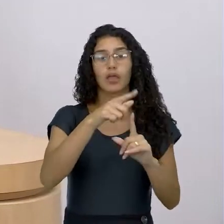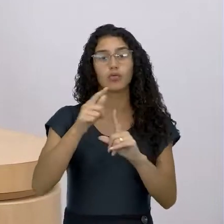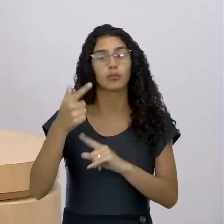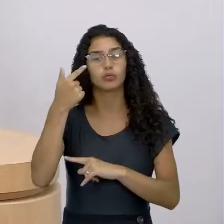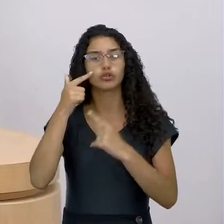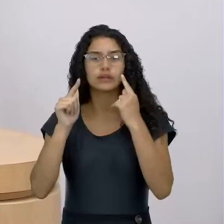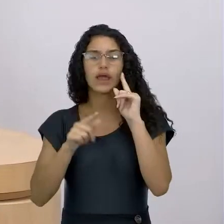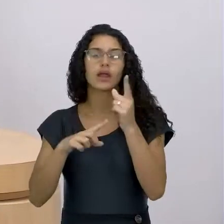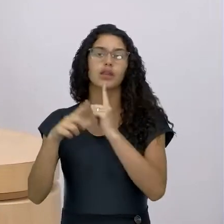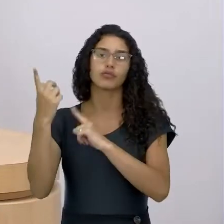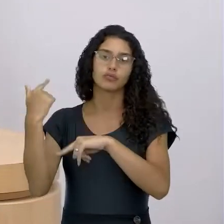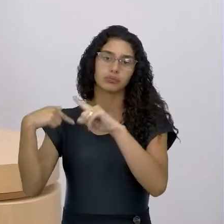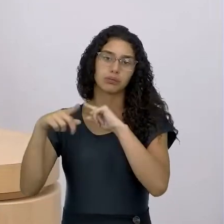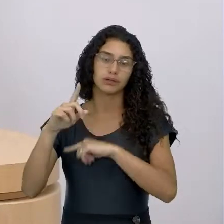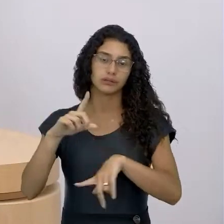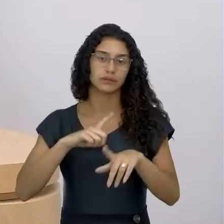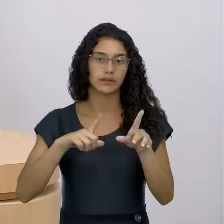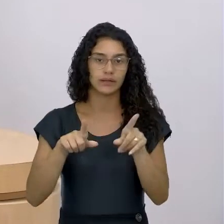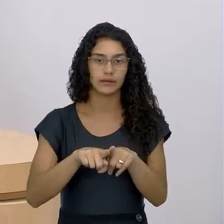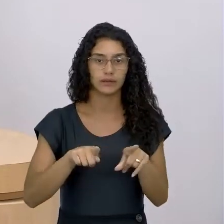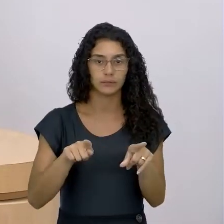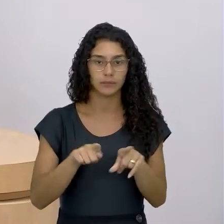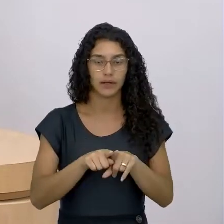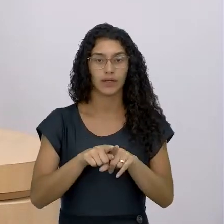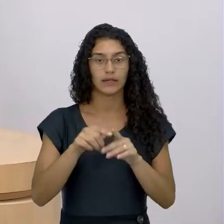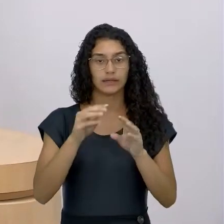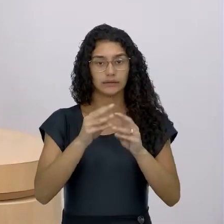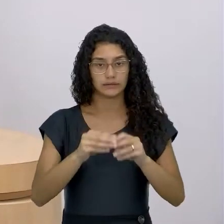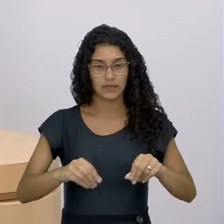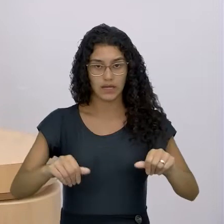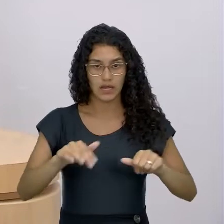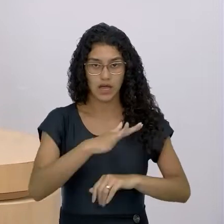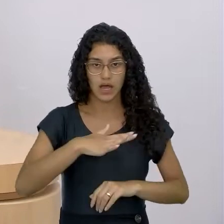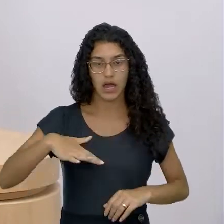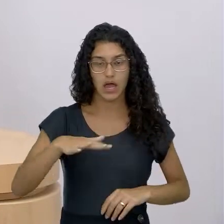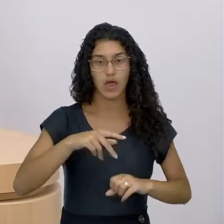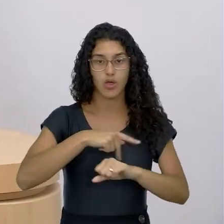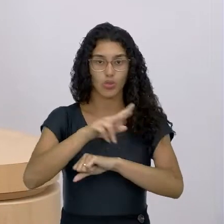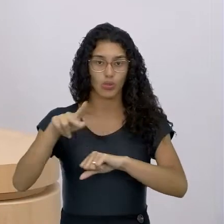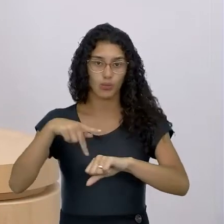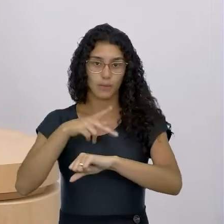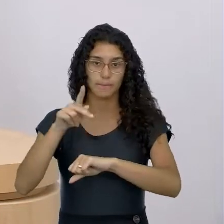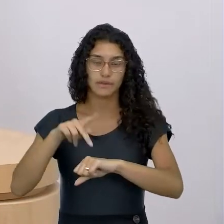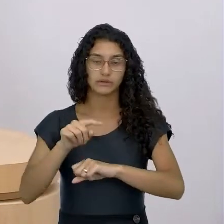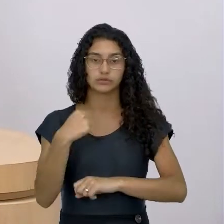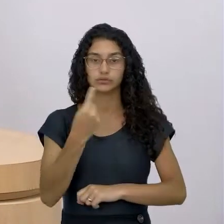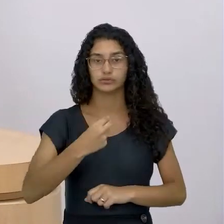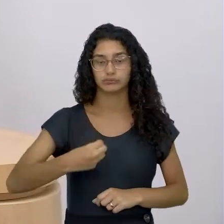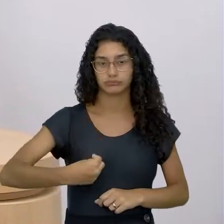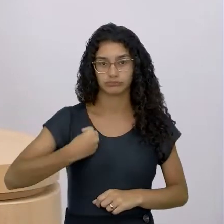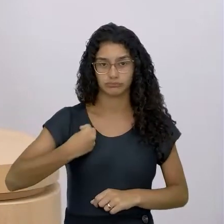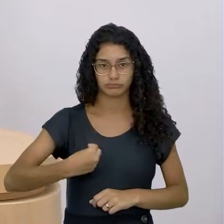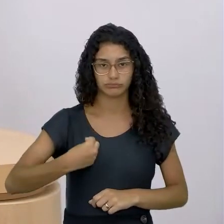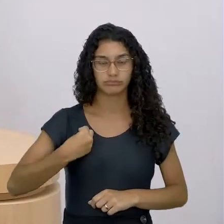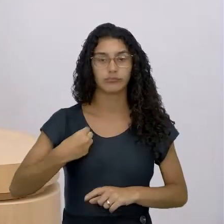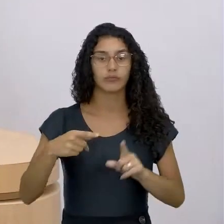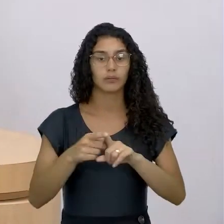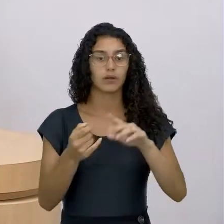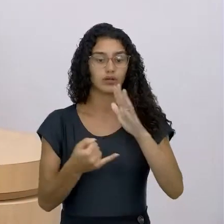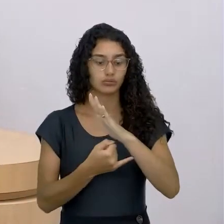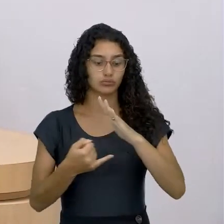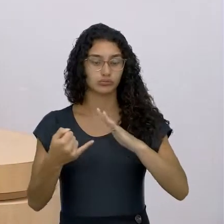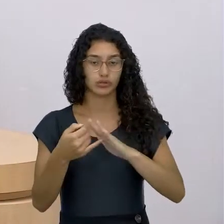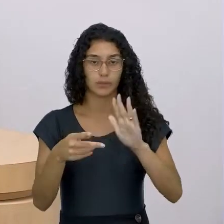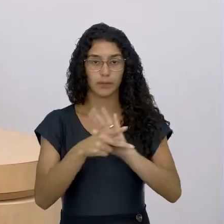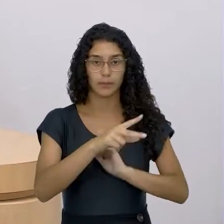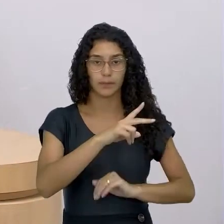ideia de desenvolvimento do território no país em que nós vivemos e suas instituições